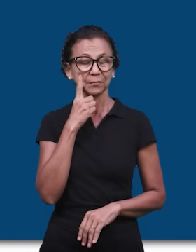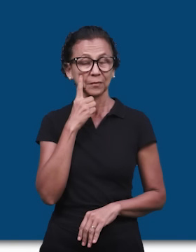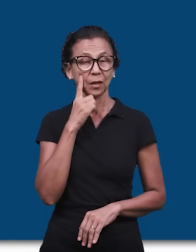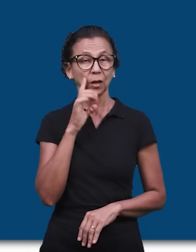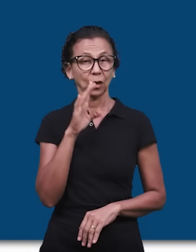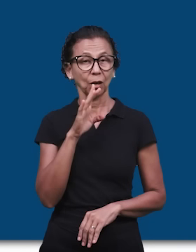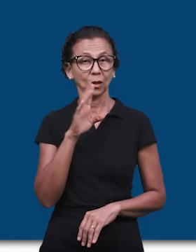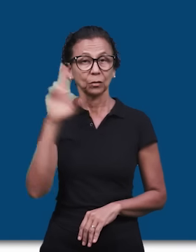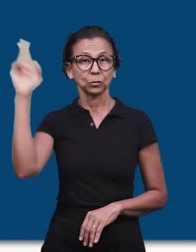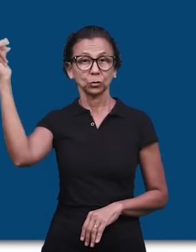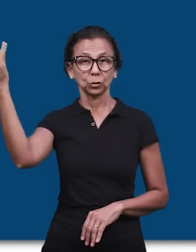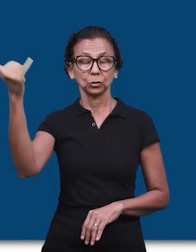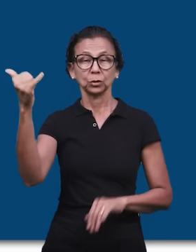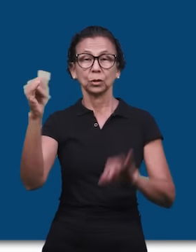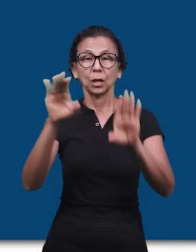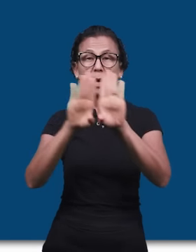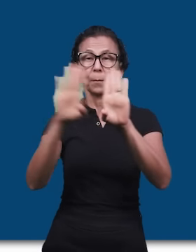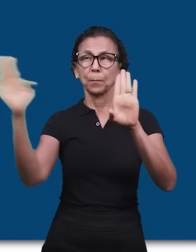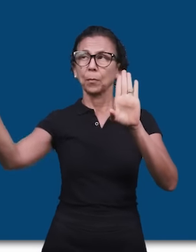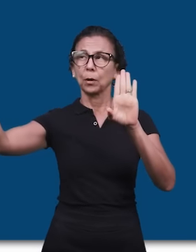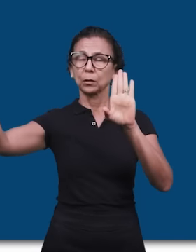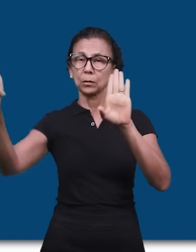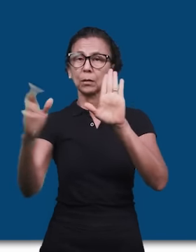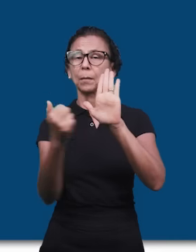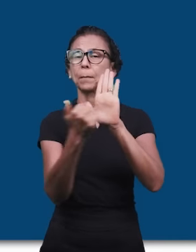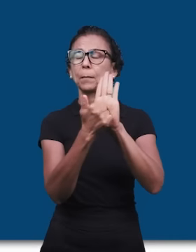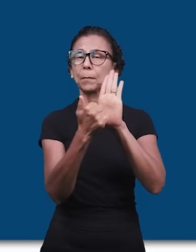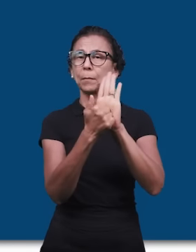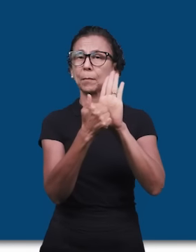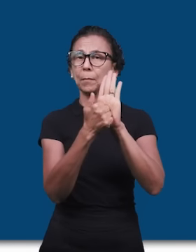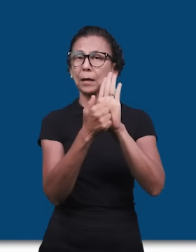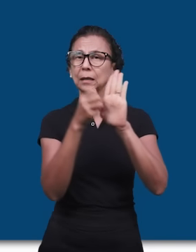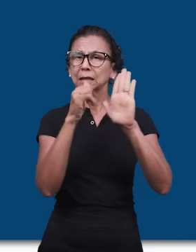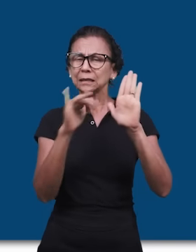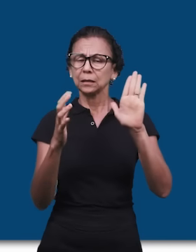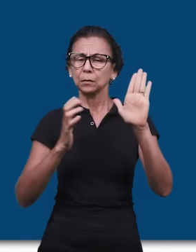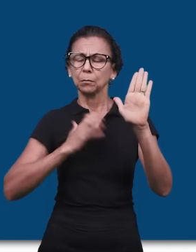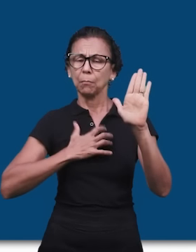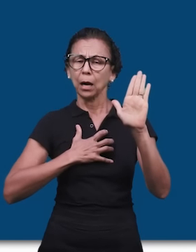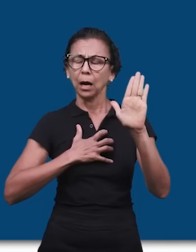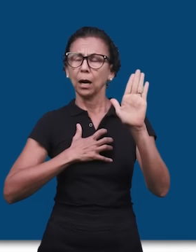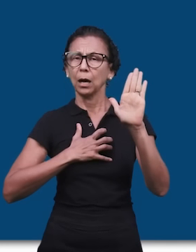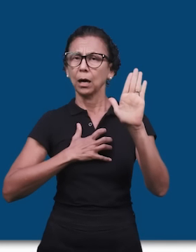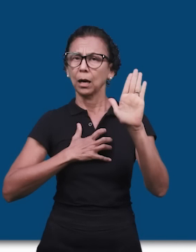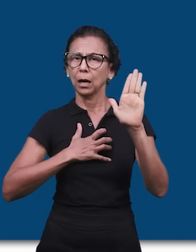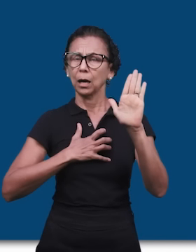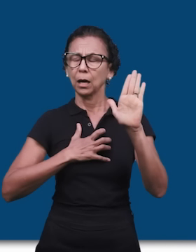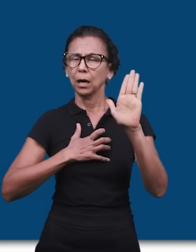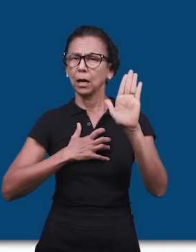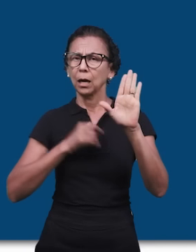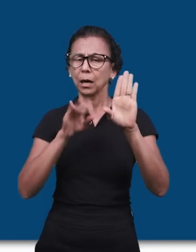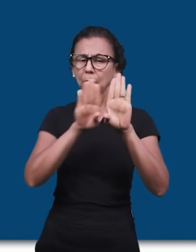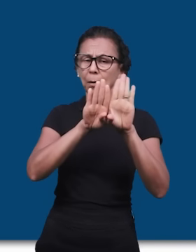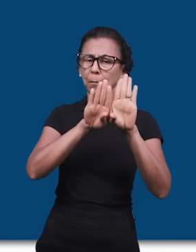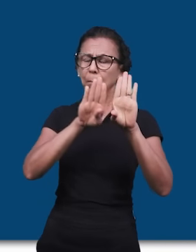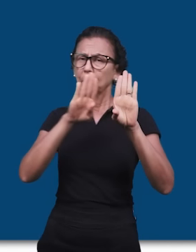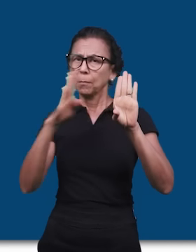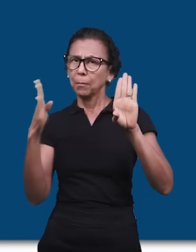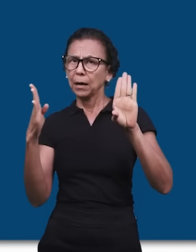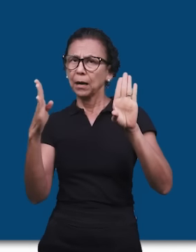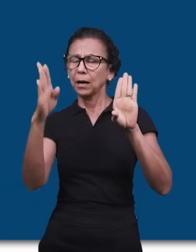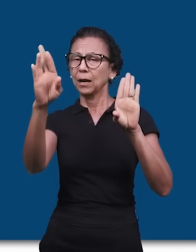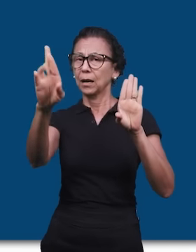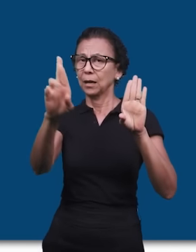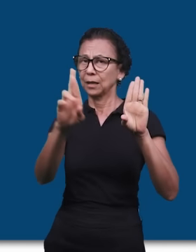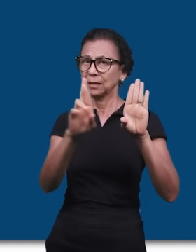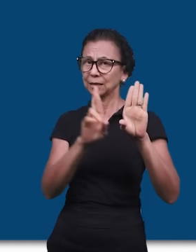à porta e bato. Se alguém ouvir a minha voz e abrir a porta, entrarei